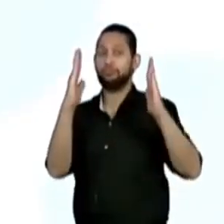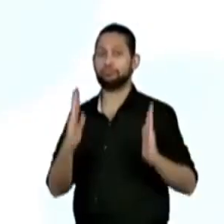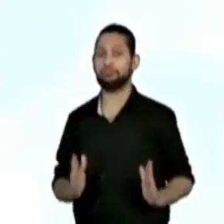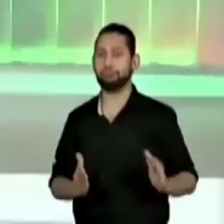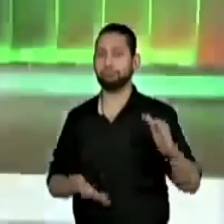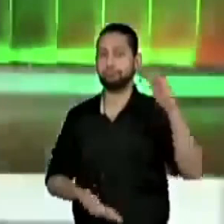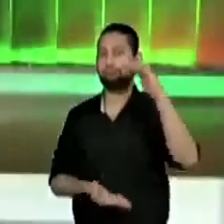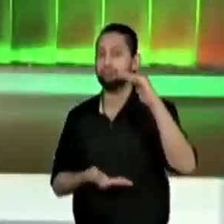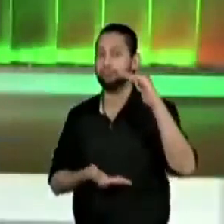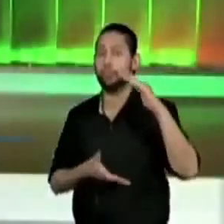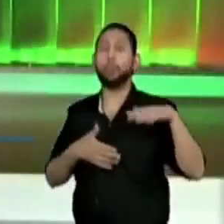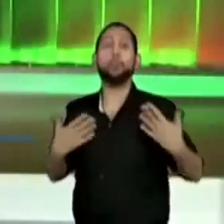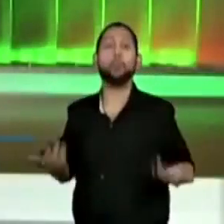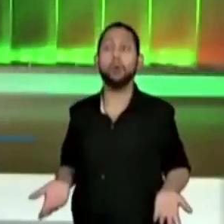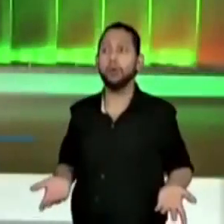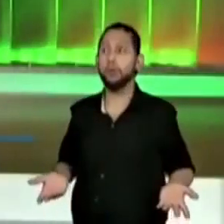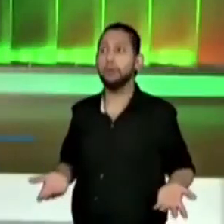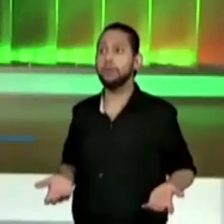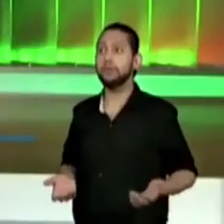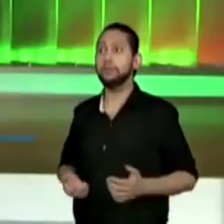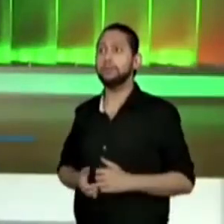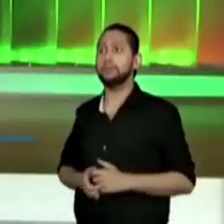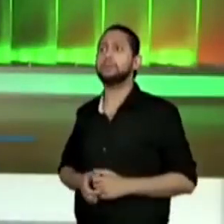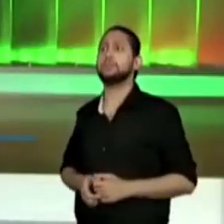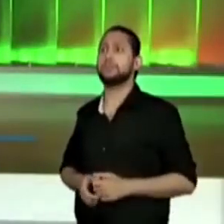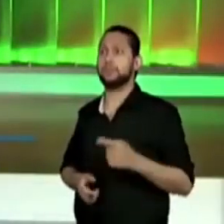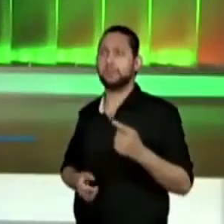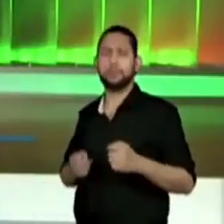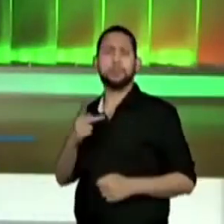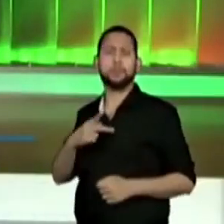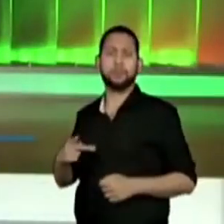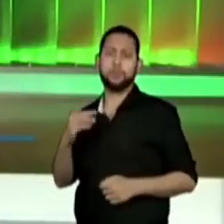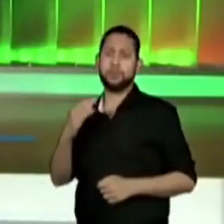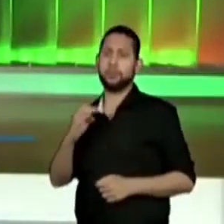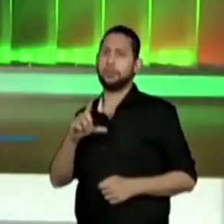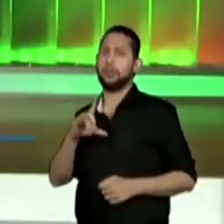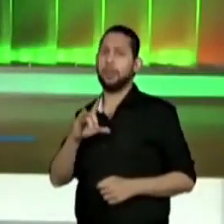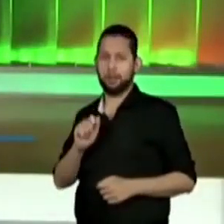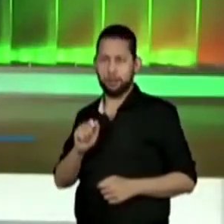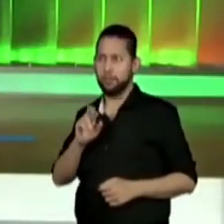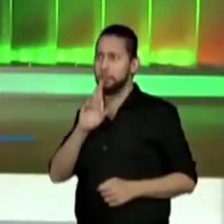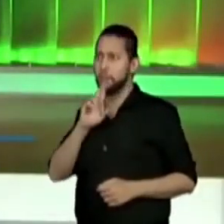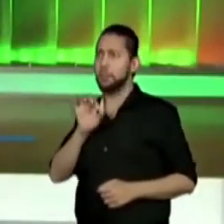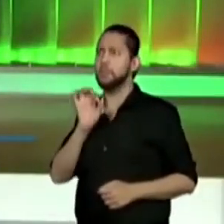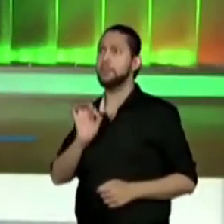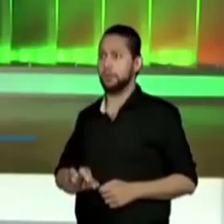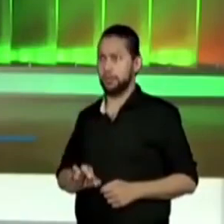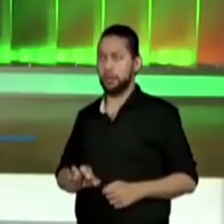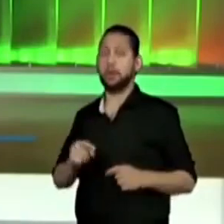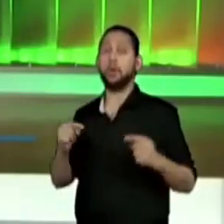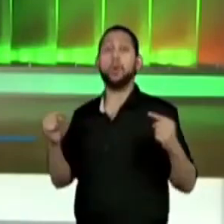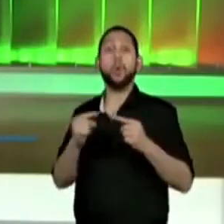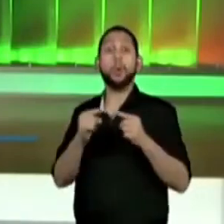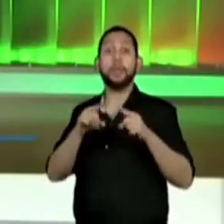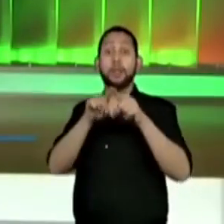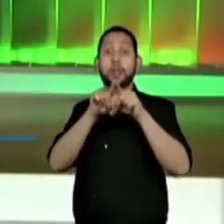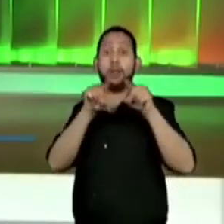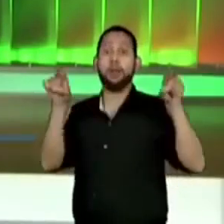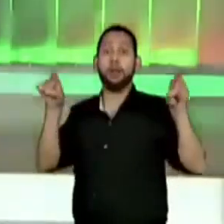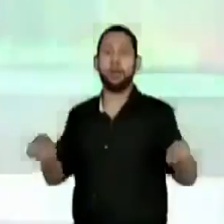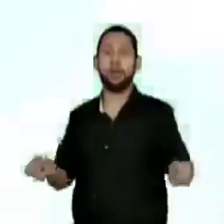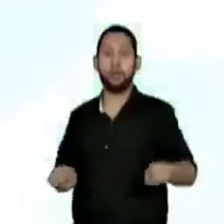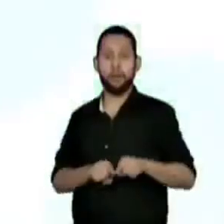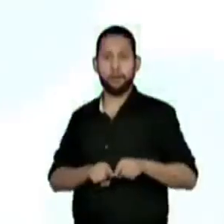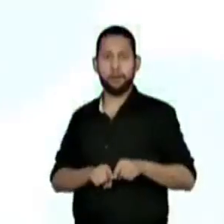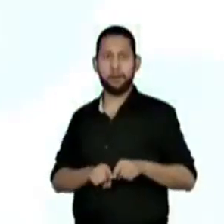hum sim ou não Ó professora Célia e Alexandra disseram que sim sim a gente tá aqui ó